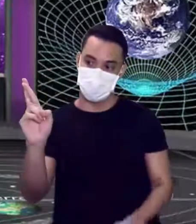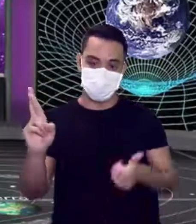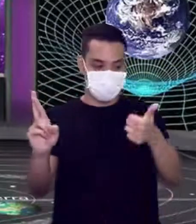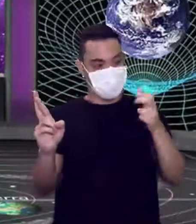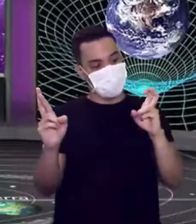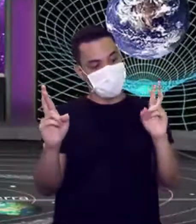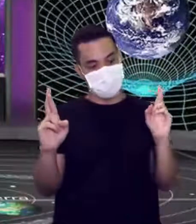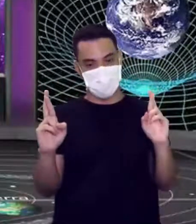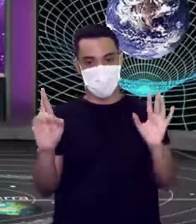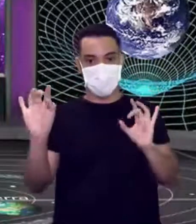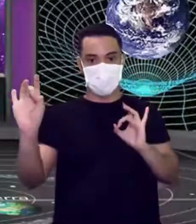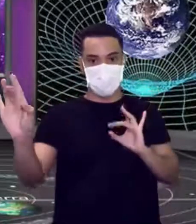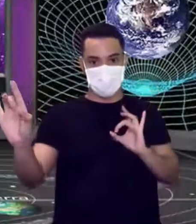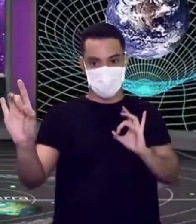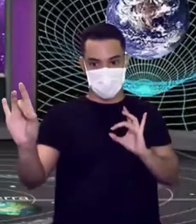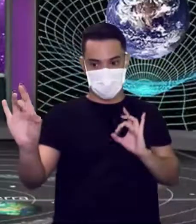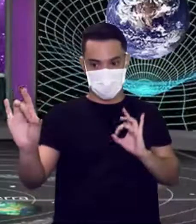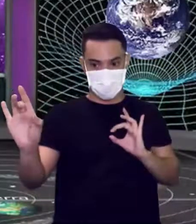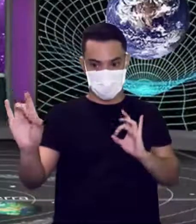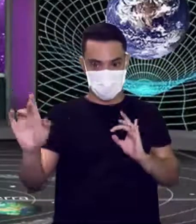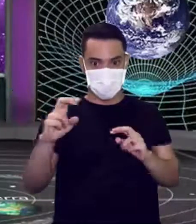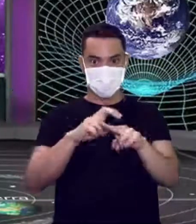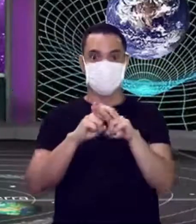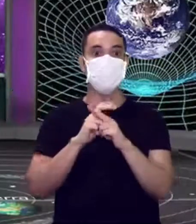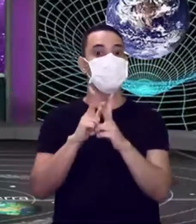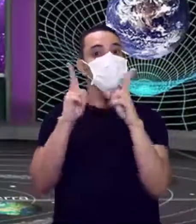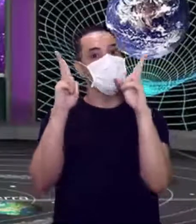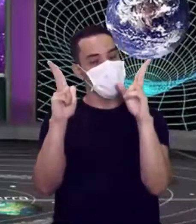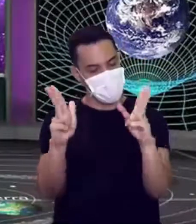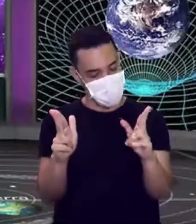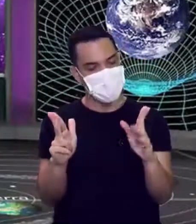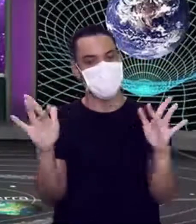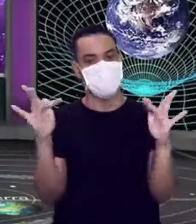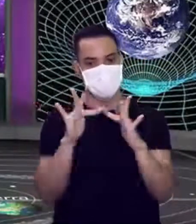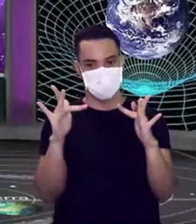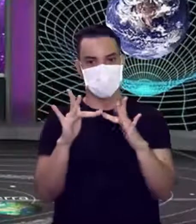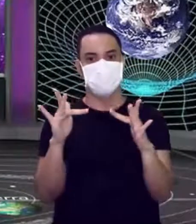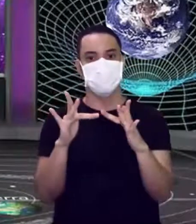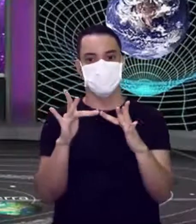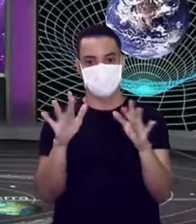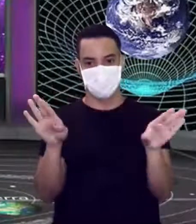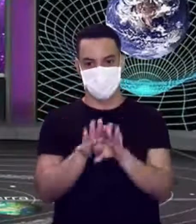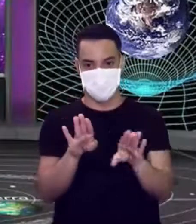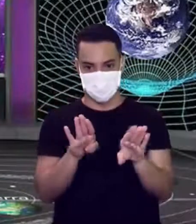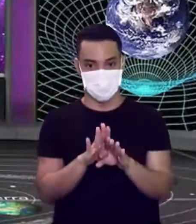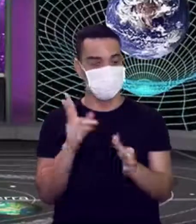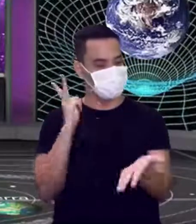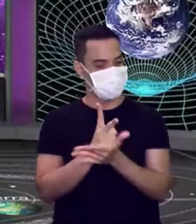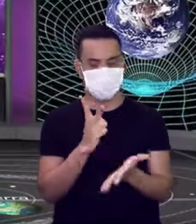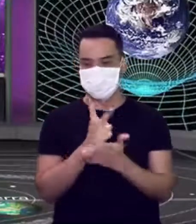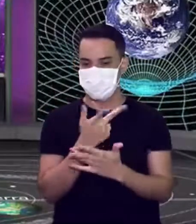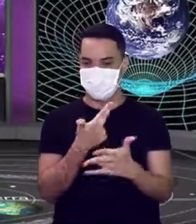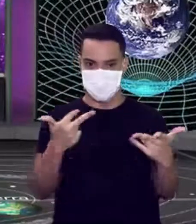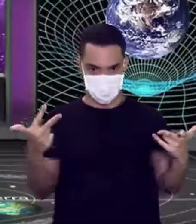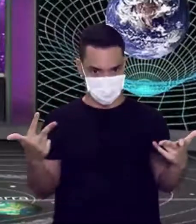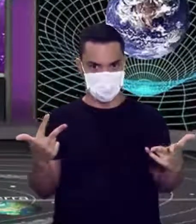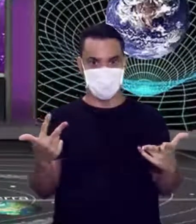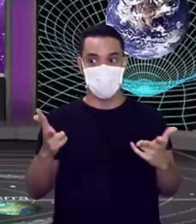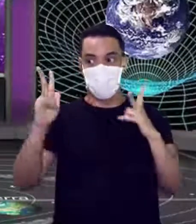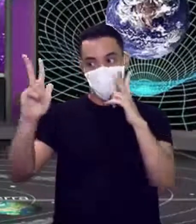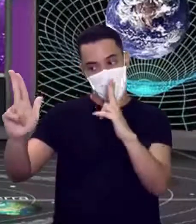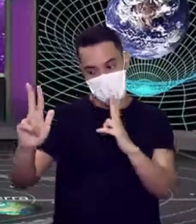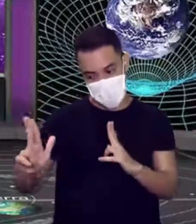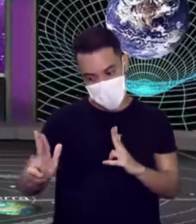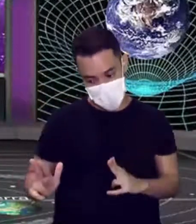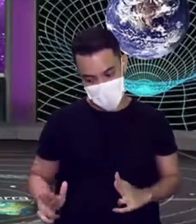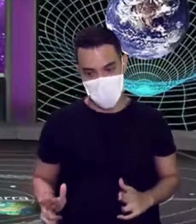para cada, entendido? Então, o processo de eletrização por contato com corpos aí de mesmas dimensões é isso. Então,